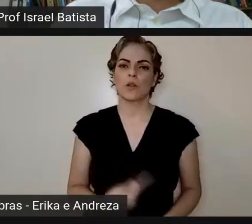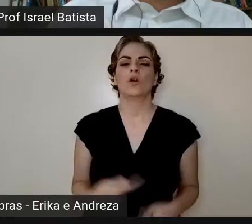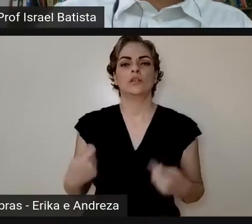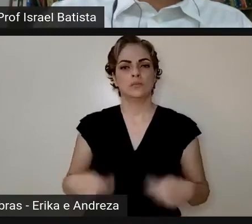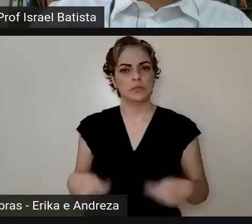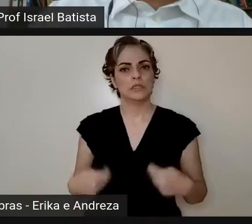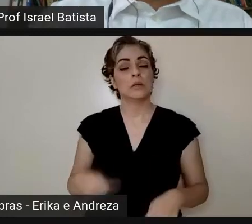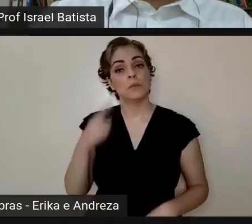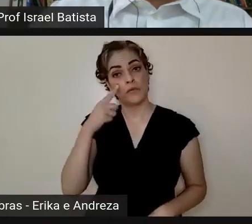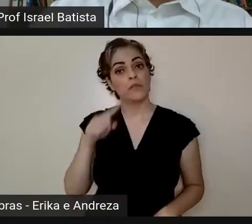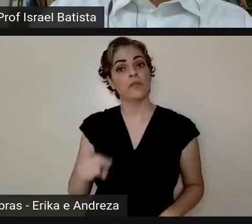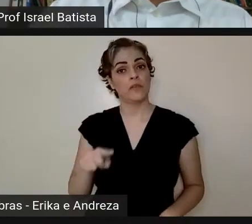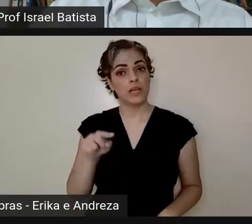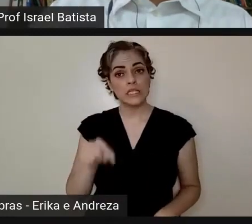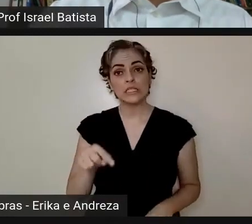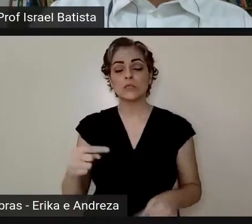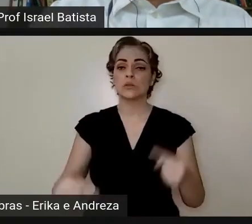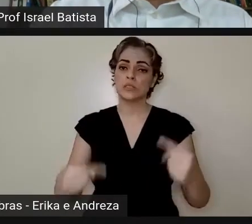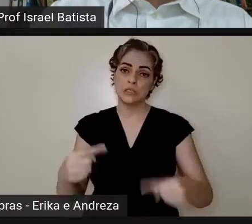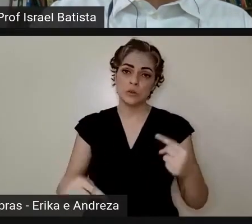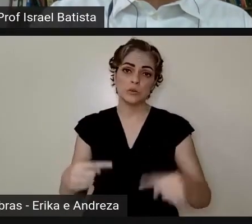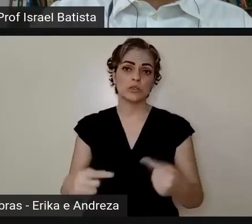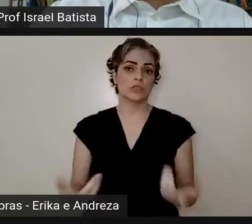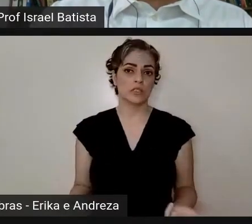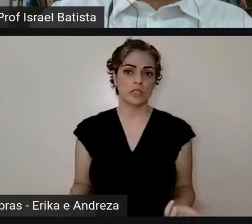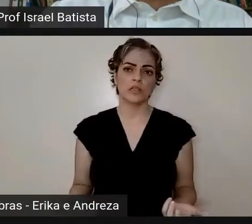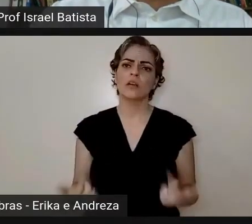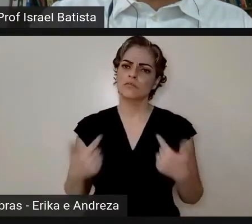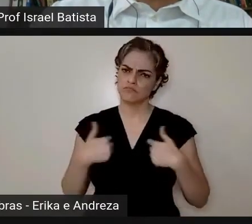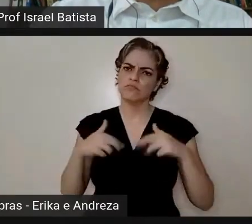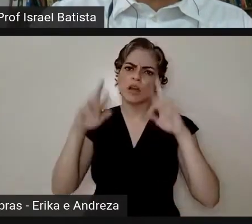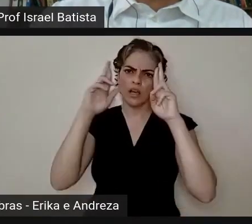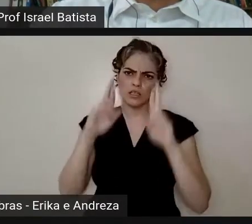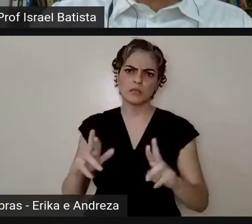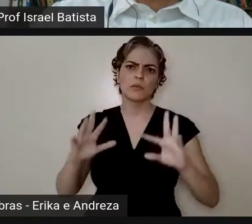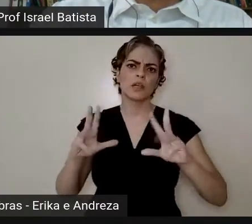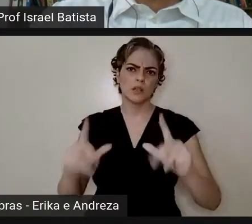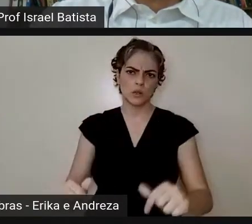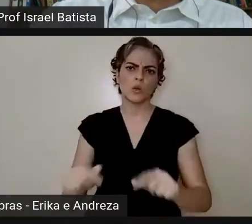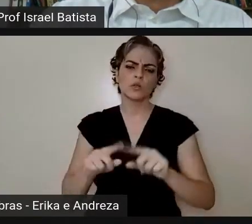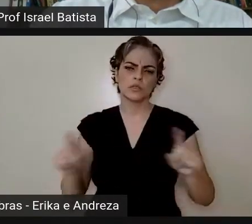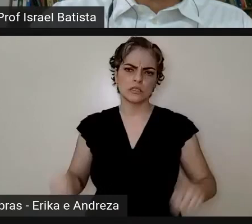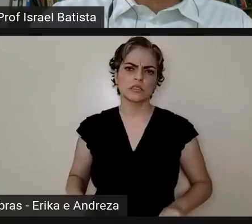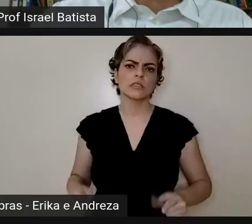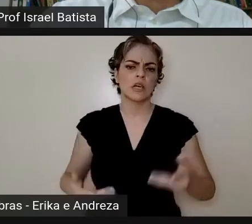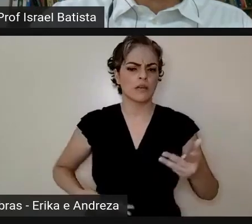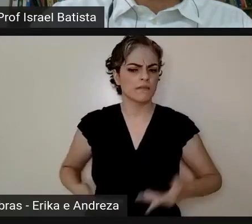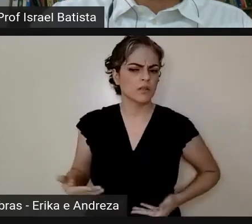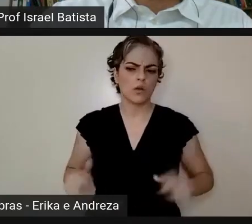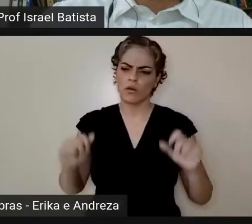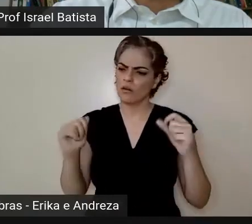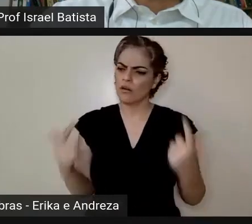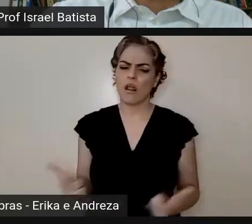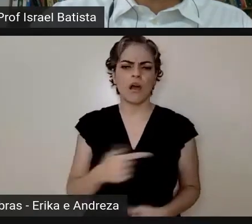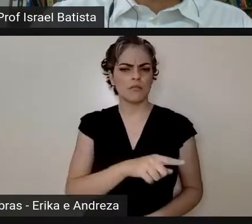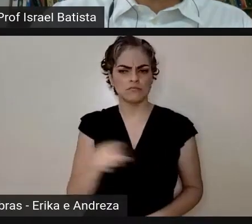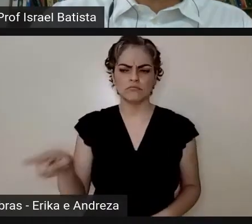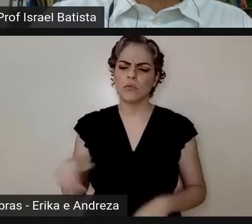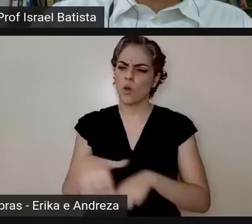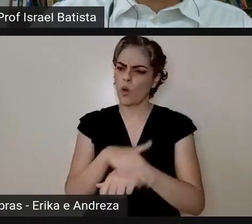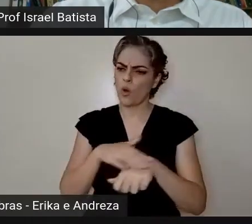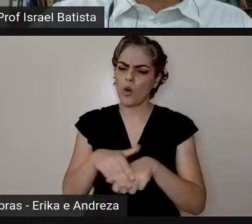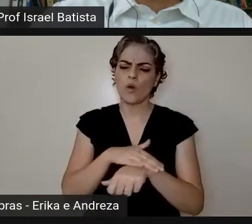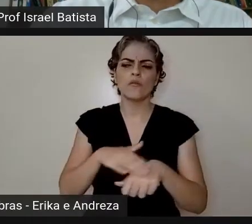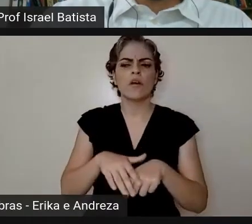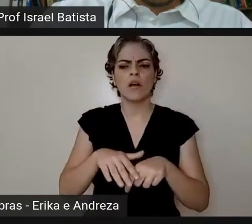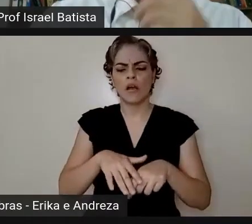discutir a questão da estabilidade, com todo respeito aos servidores, com todo respeito a quem quer discutir de forma técnica. Eu também não